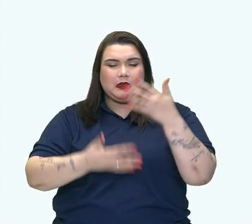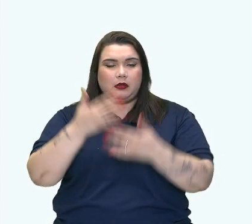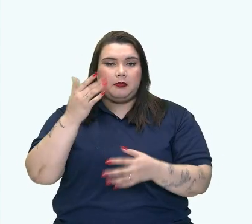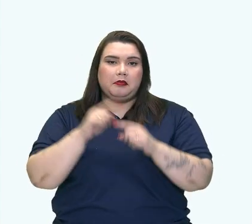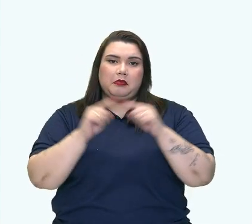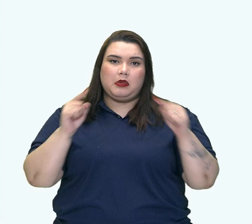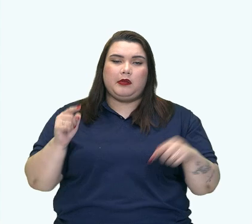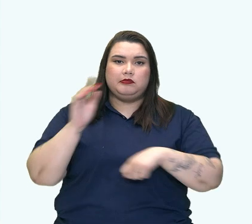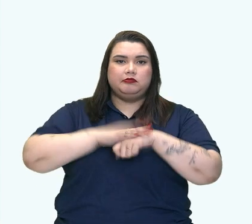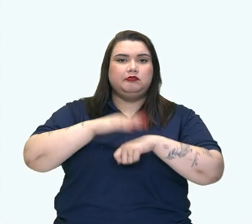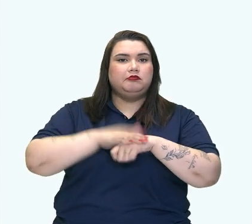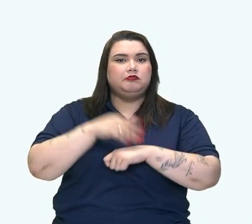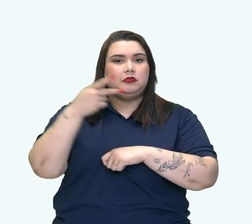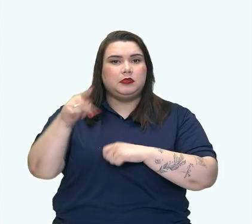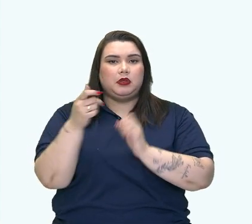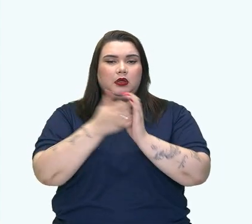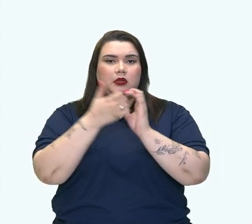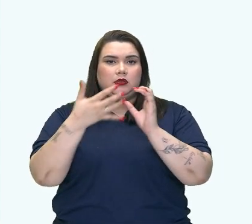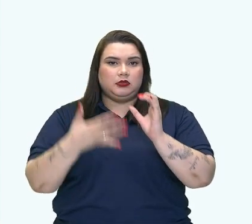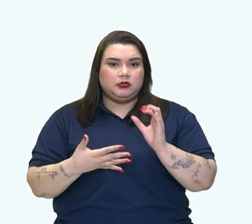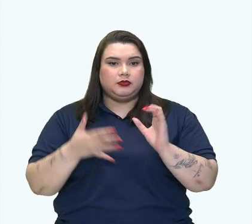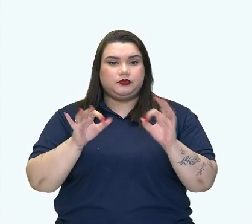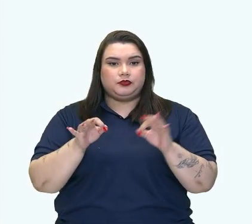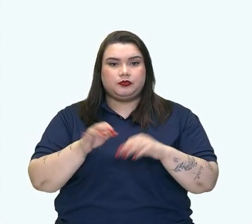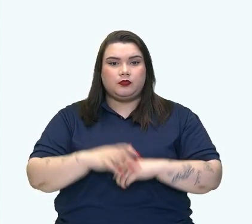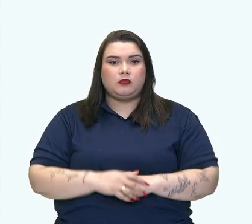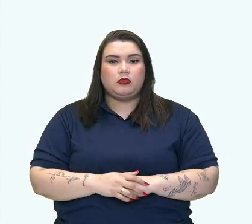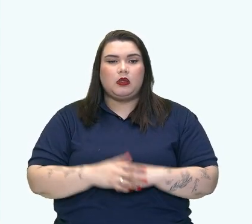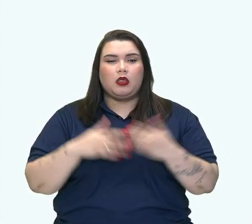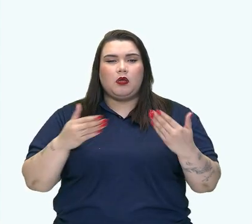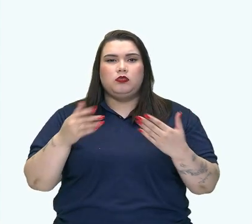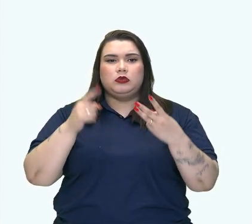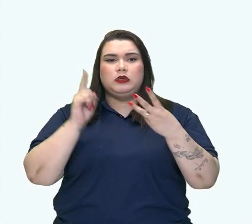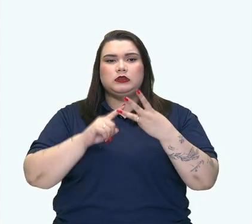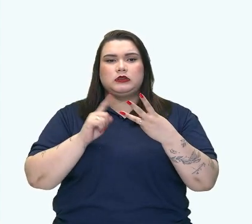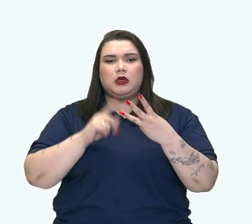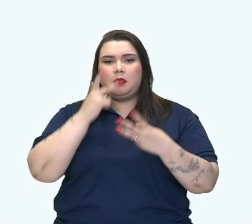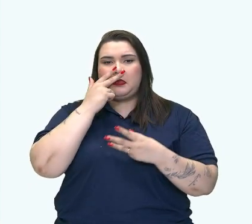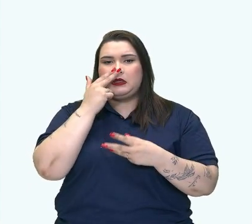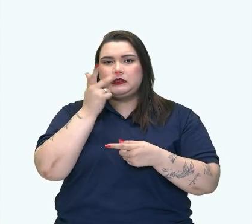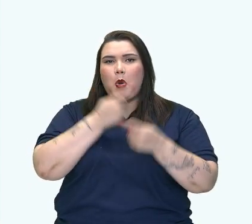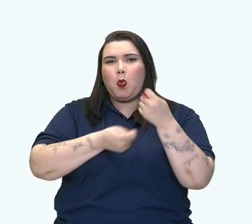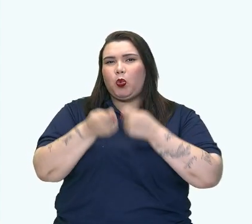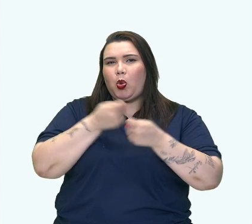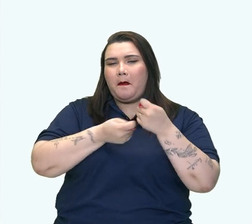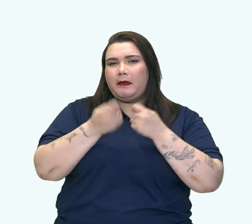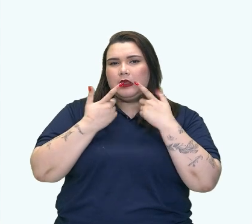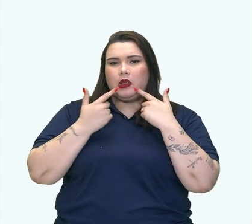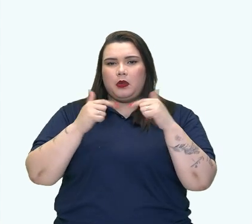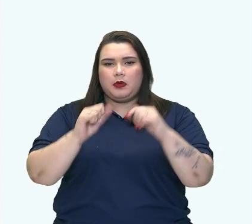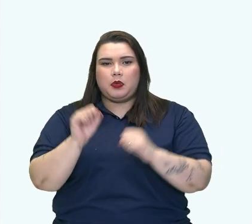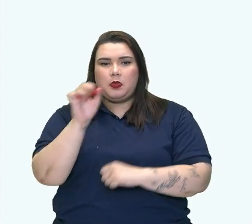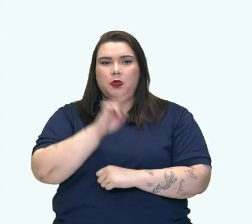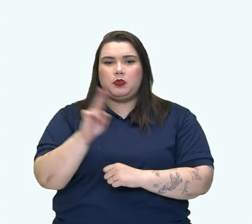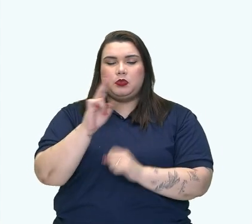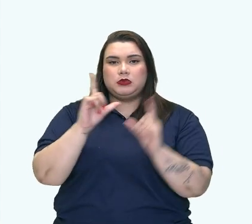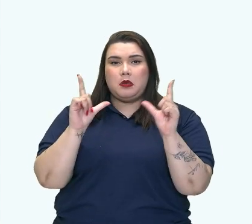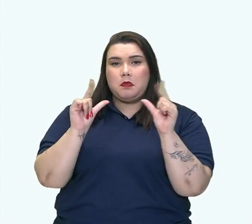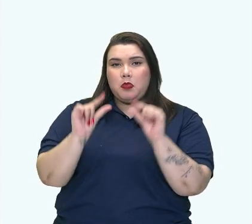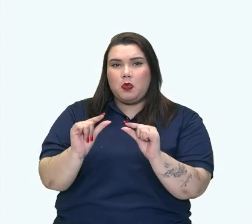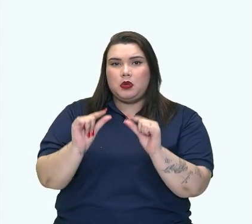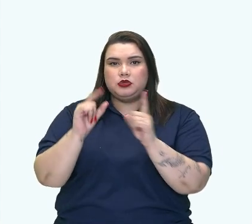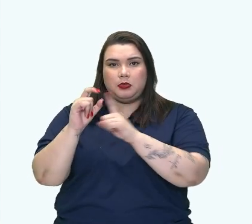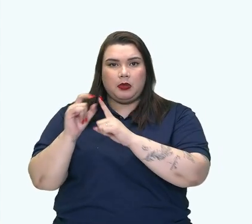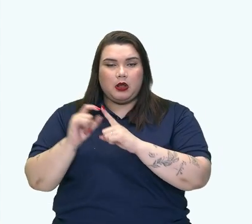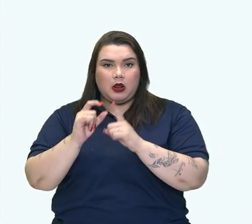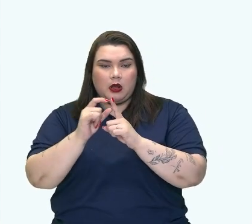lógica por trás da poesia concreta. Economia linguística é extremamente objetivo, então o uso mínimo de palavras para